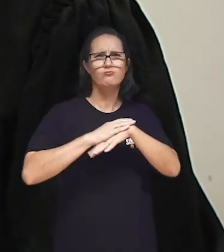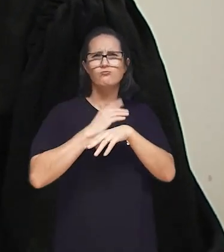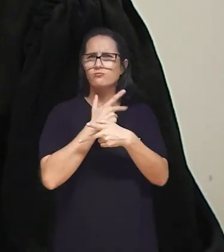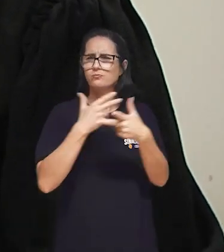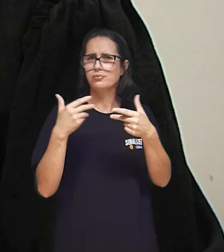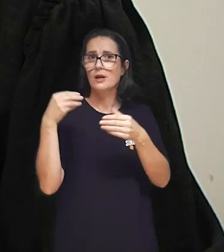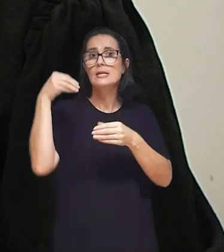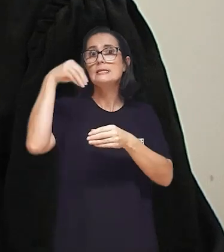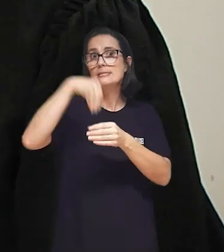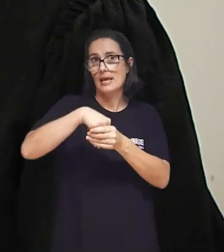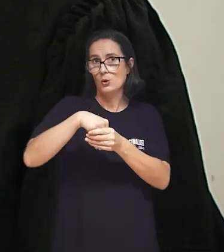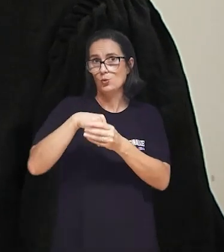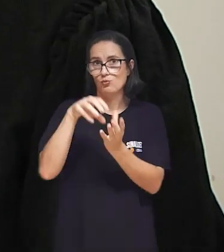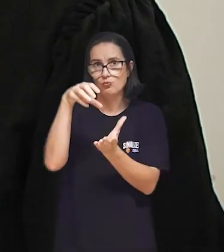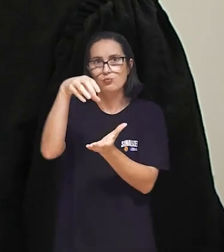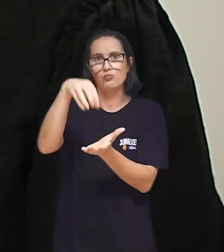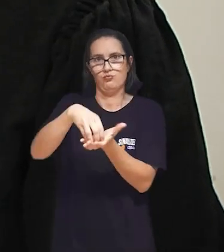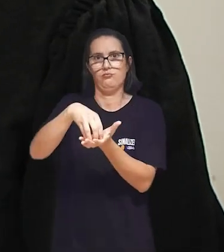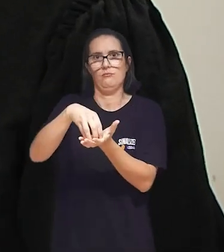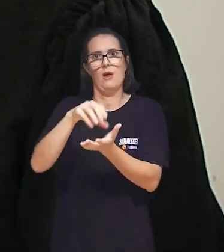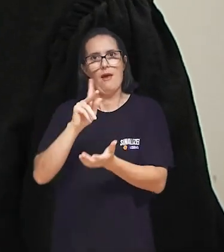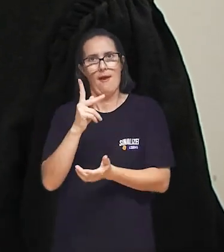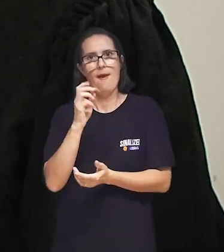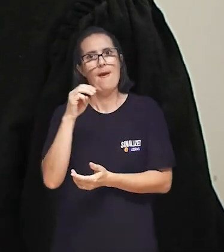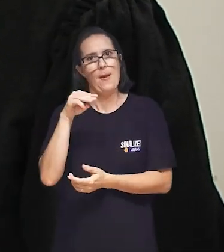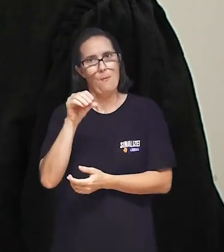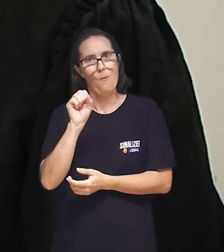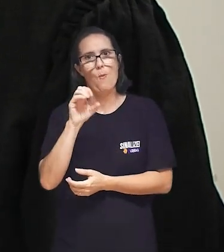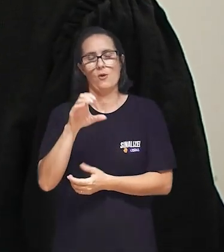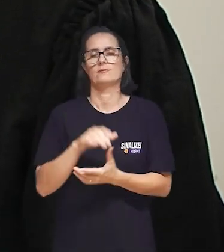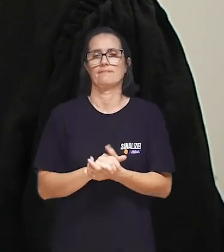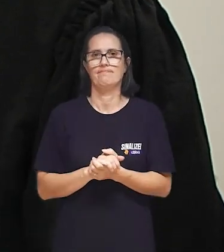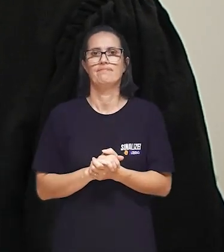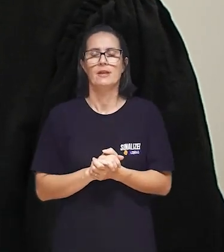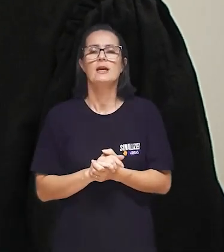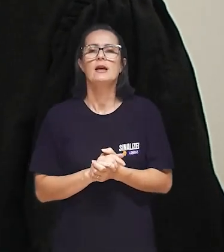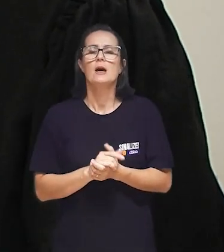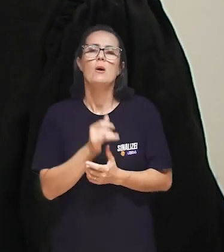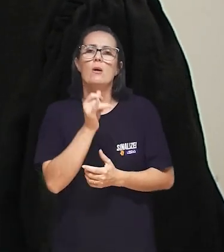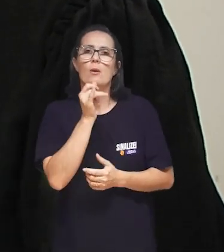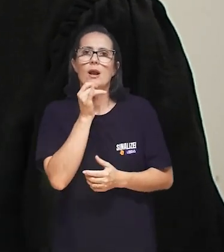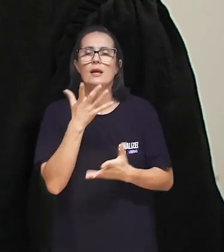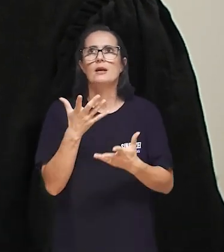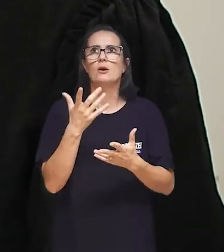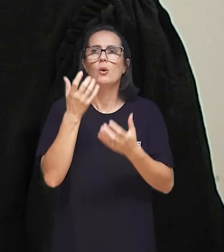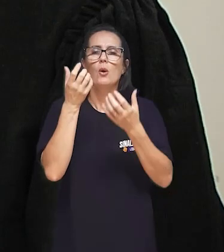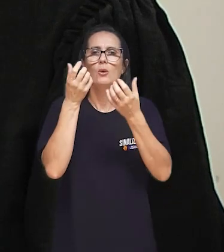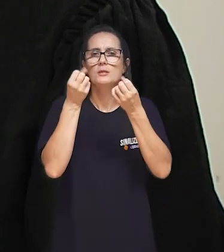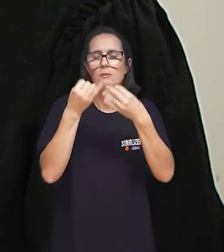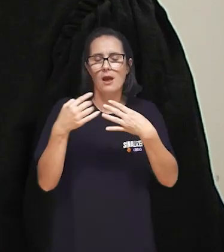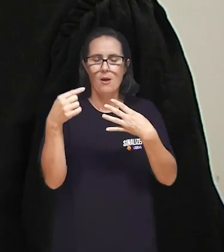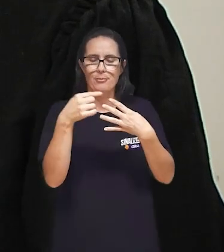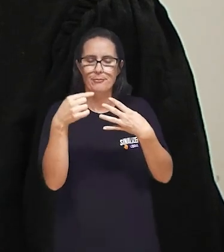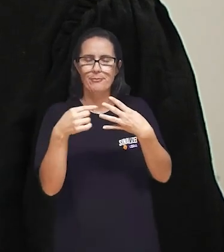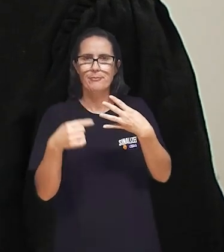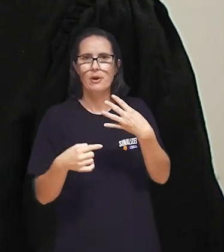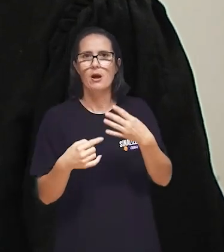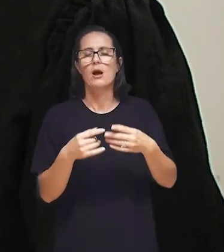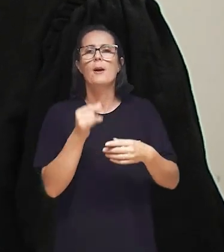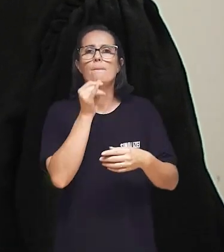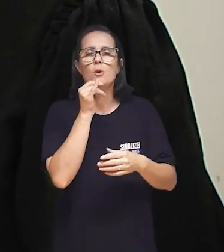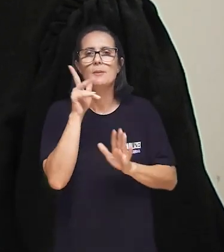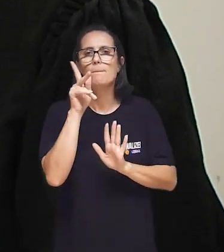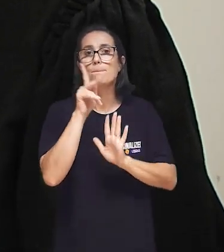Hemosc com relação a este assunto. E a gente consegue destacar algumas delas